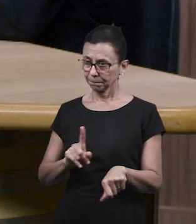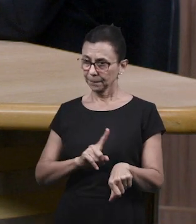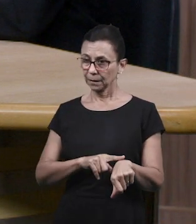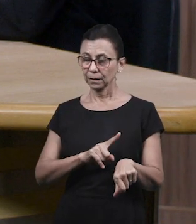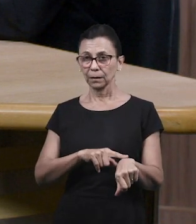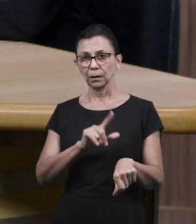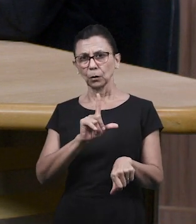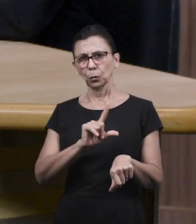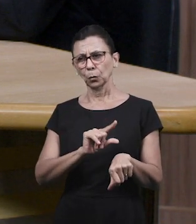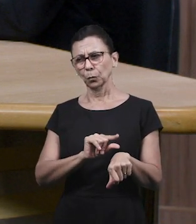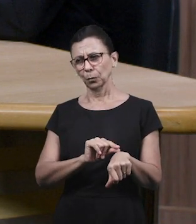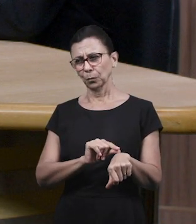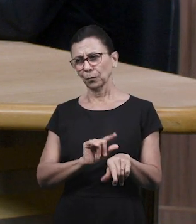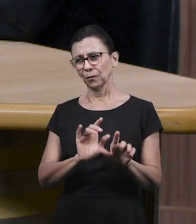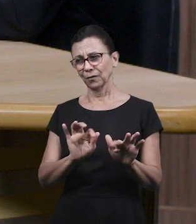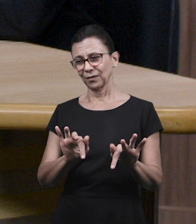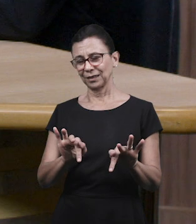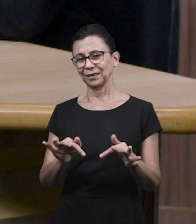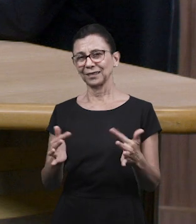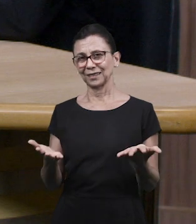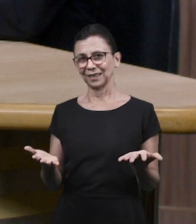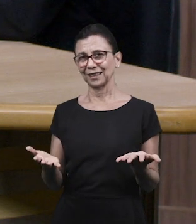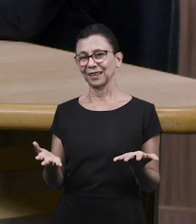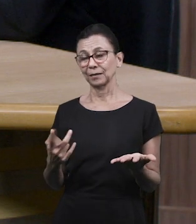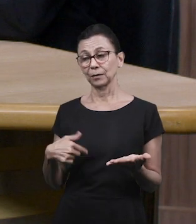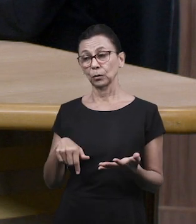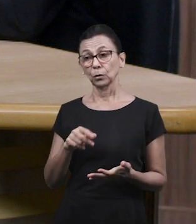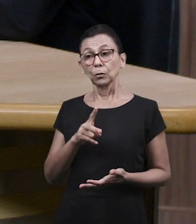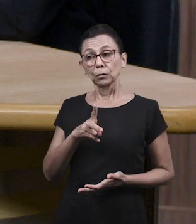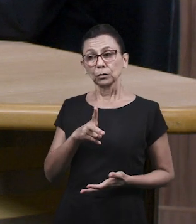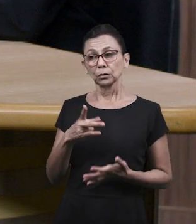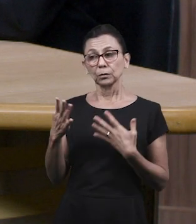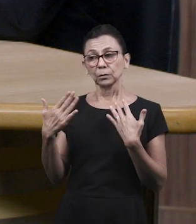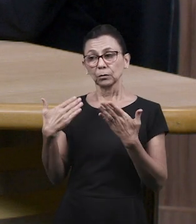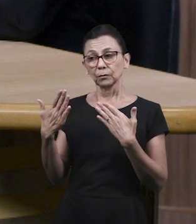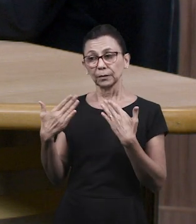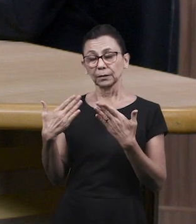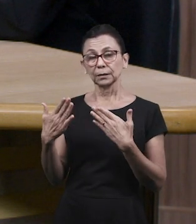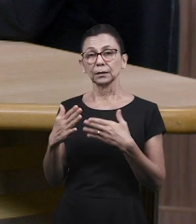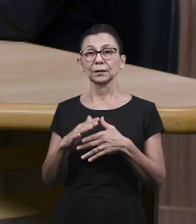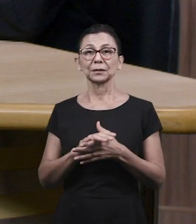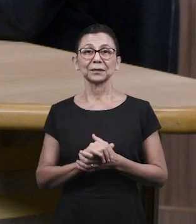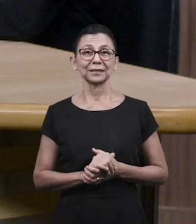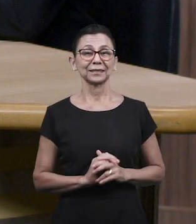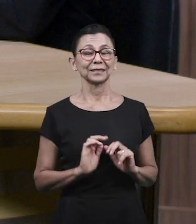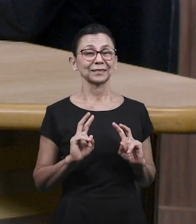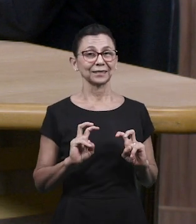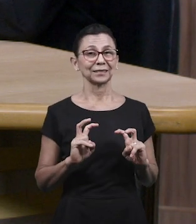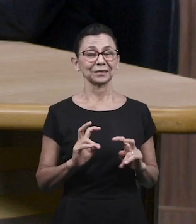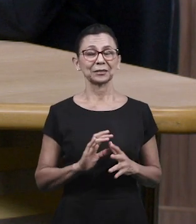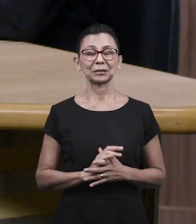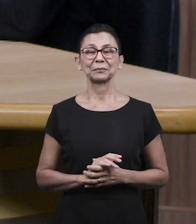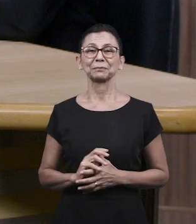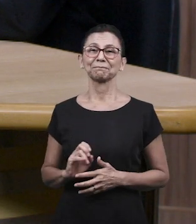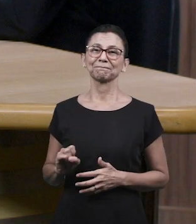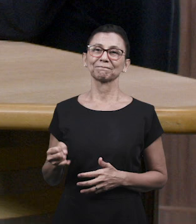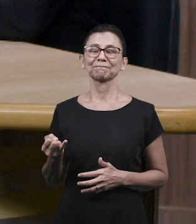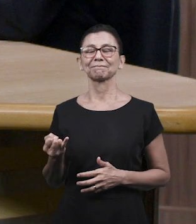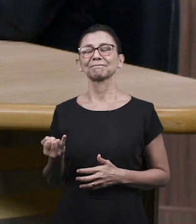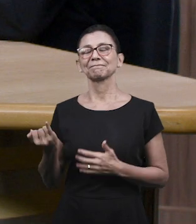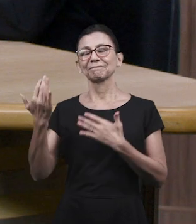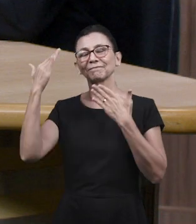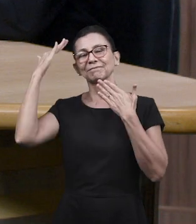Nosso tempo já chegou ao fim, né, mas a gente continua conversando sobre esse assunto e eu já aproveito